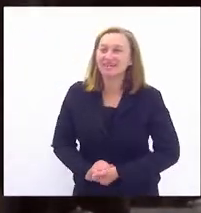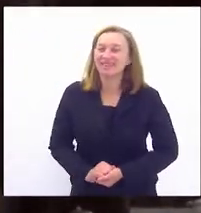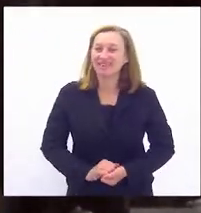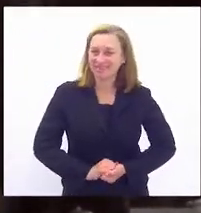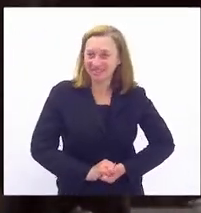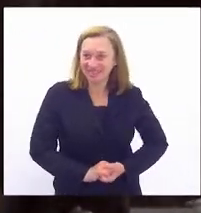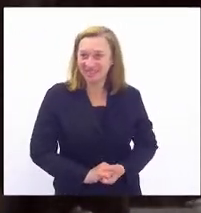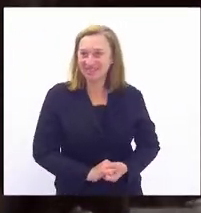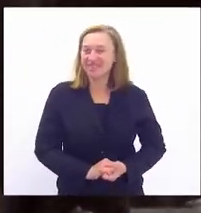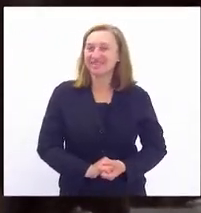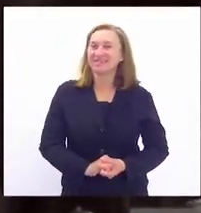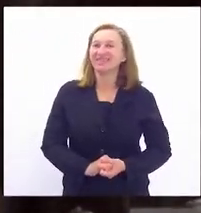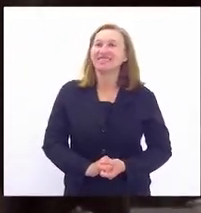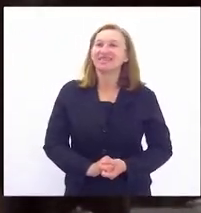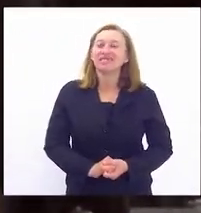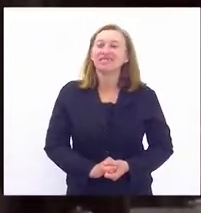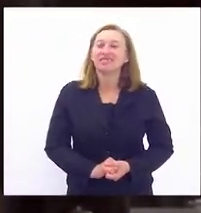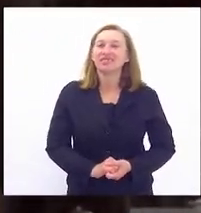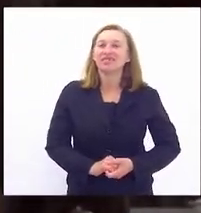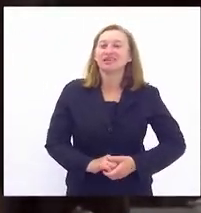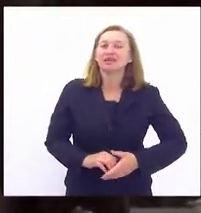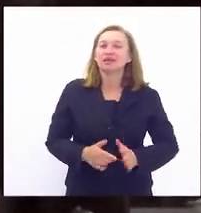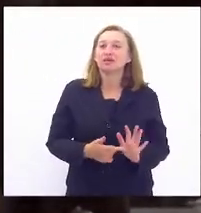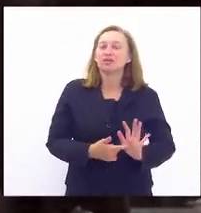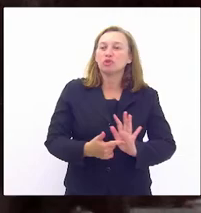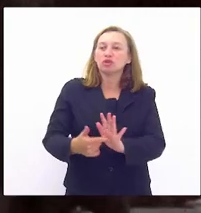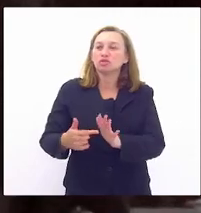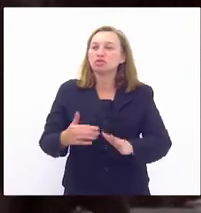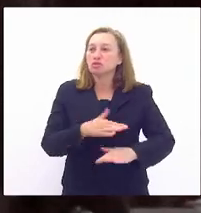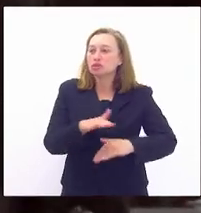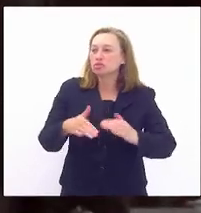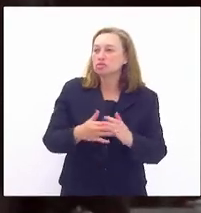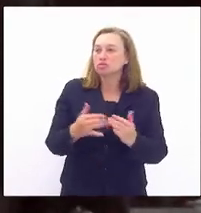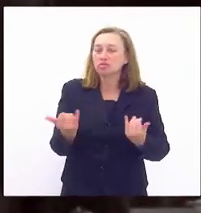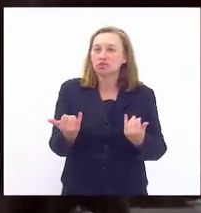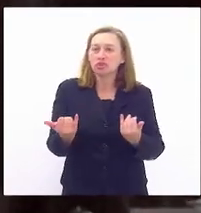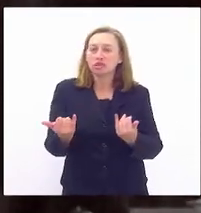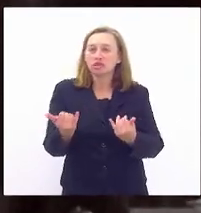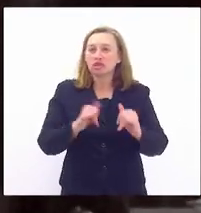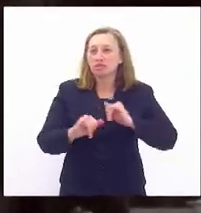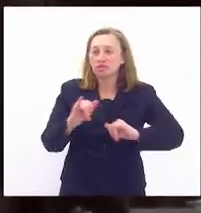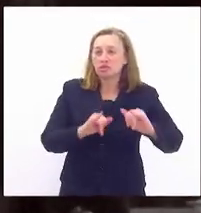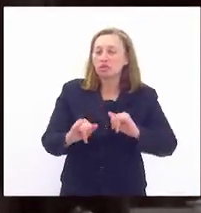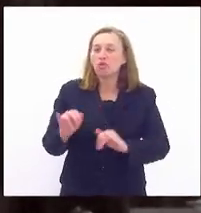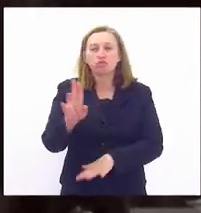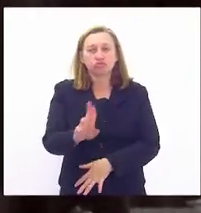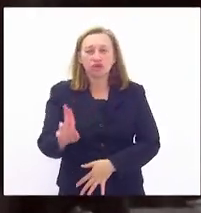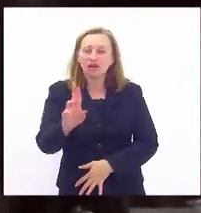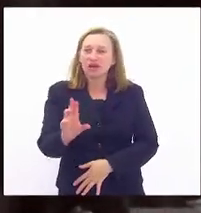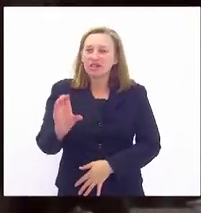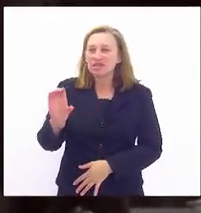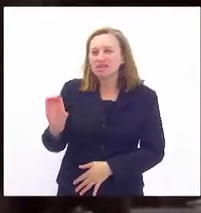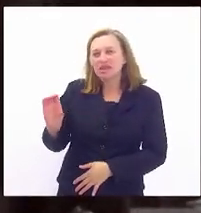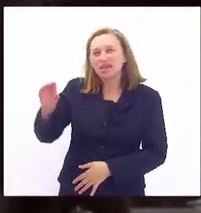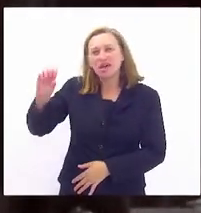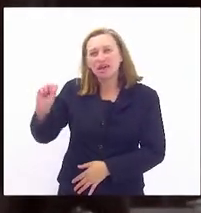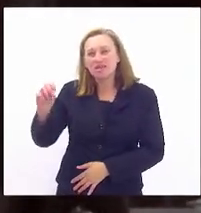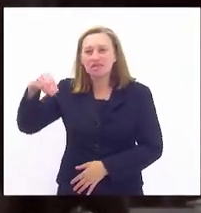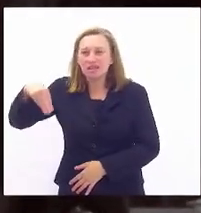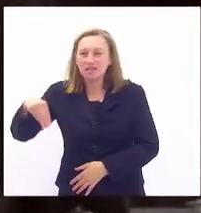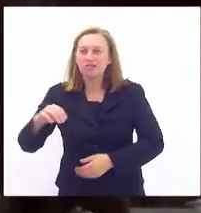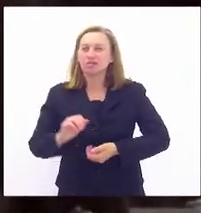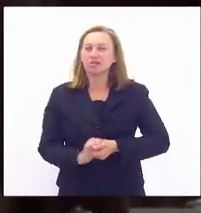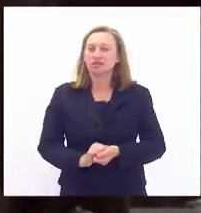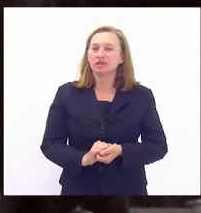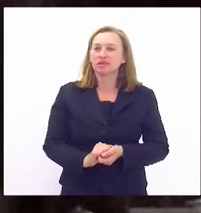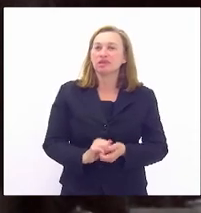pegada hídrica que foi feita, trazendo todo o balanço de massa do que é utilizado na CSN em termos de consumo hídrico, é